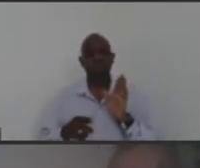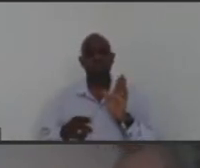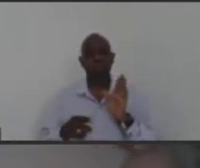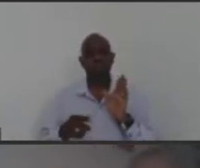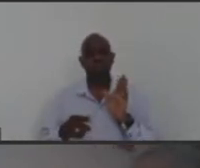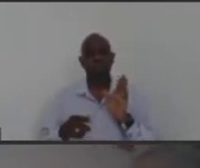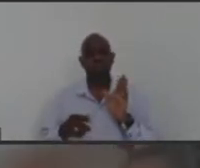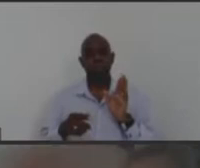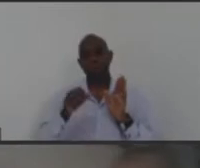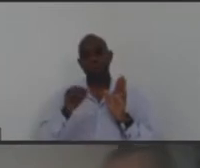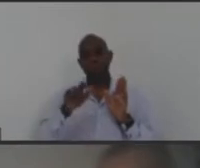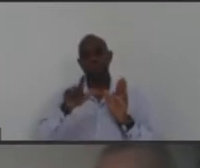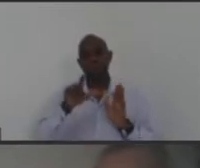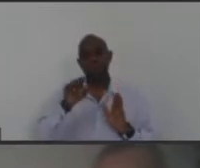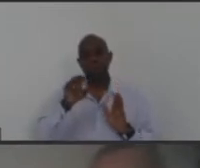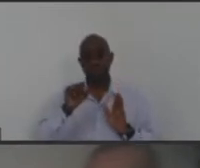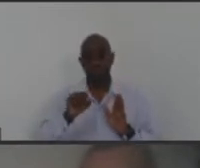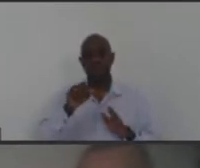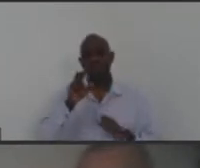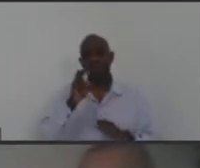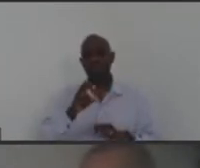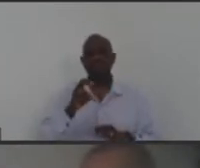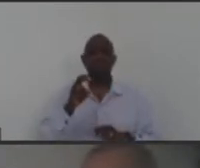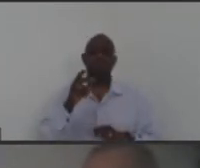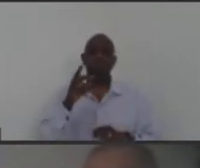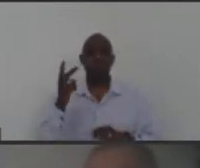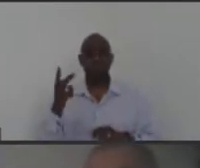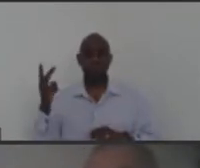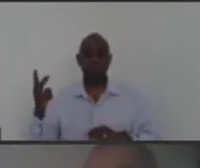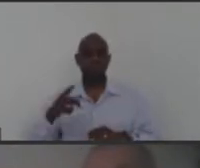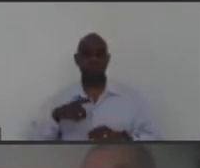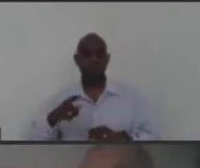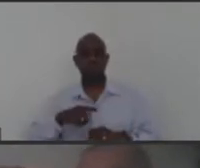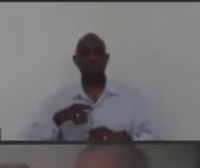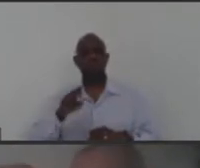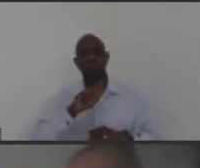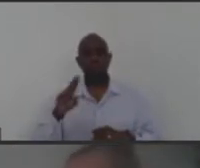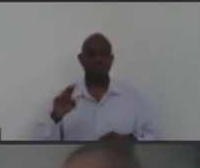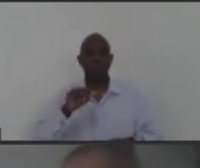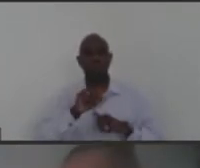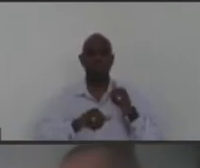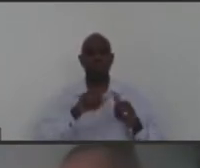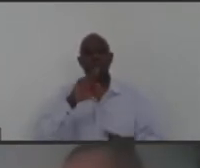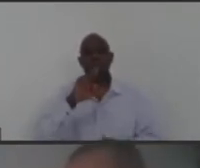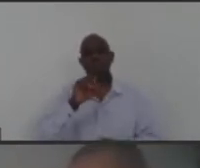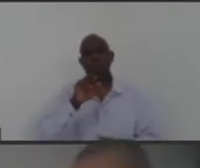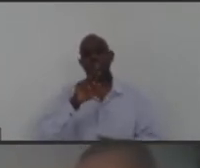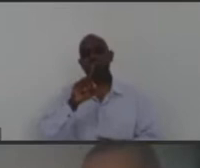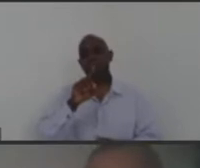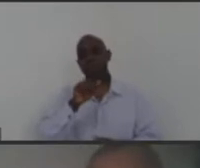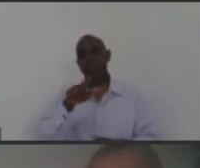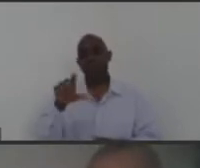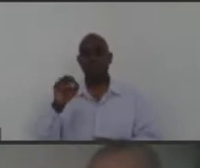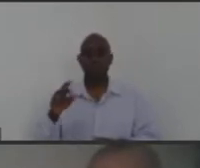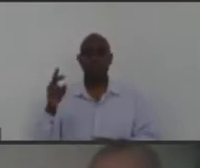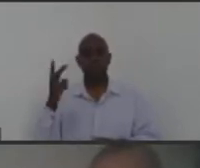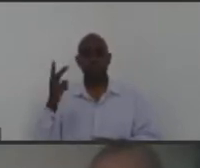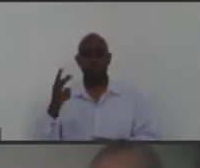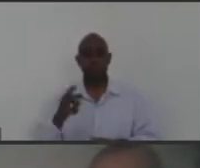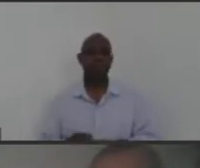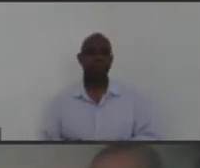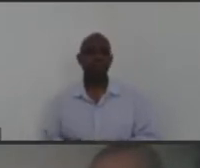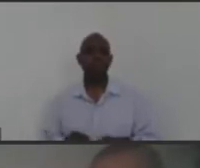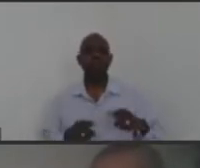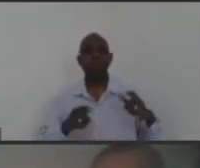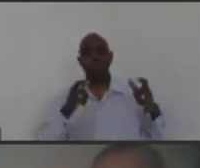Avenida Carlos Basso 522, passa a denominar Praça Bordom 2. O item 2, o sistema de lazer número